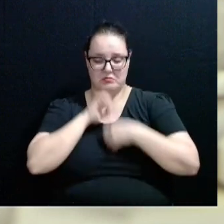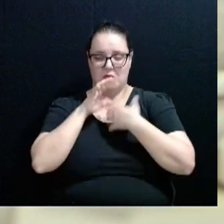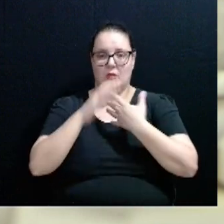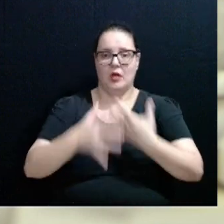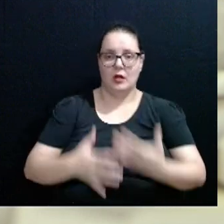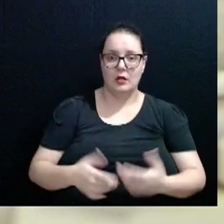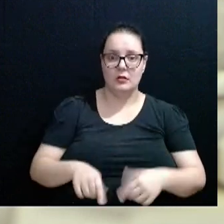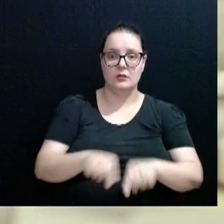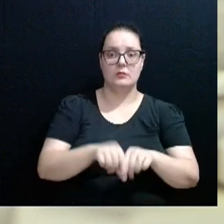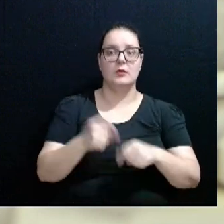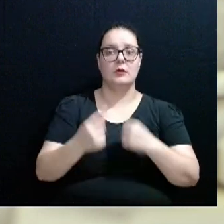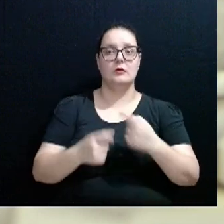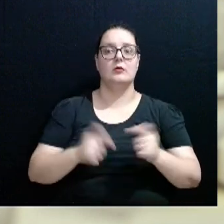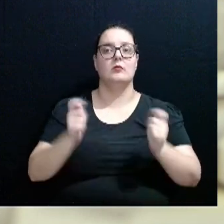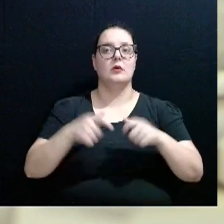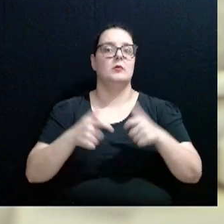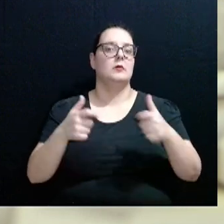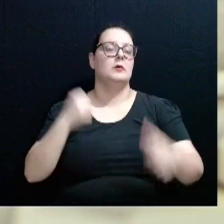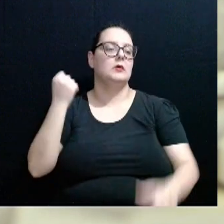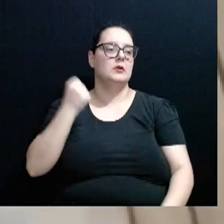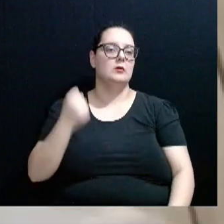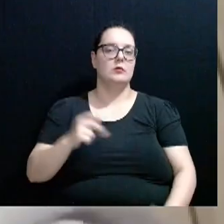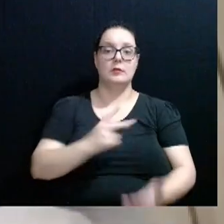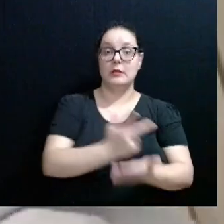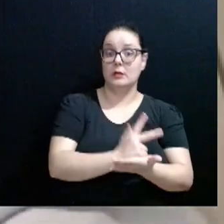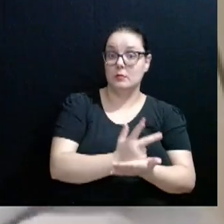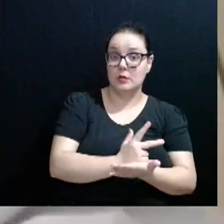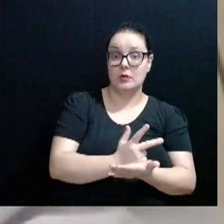mais graves, né? Como convulsão, coma, enfim.